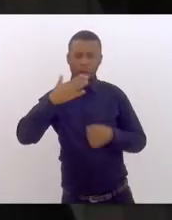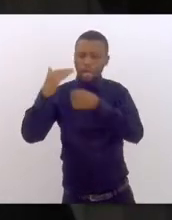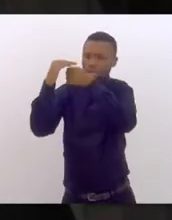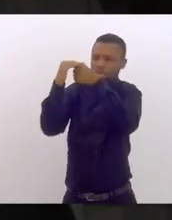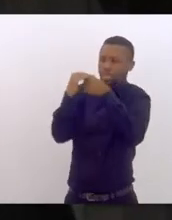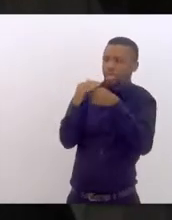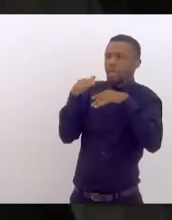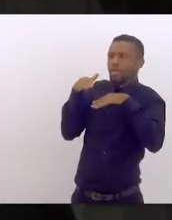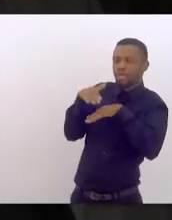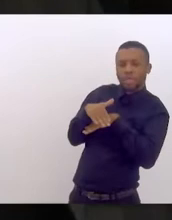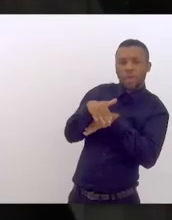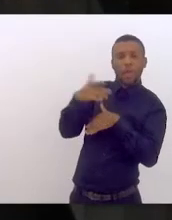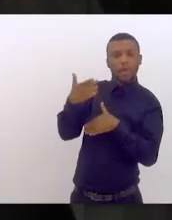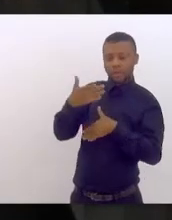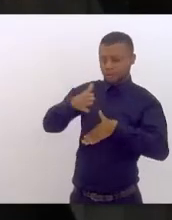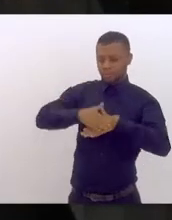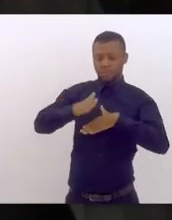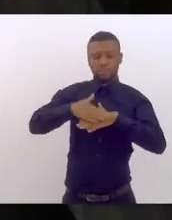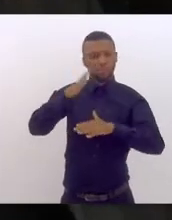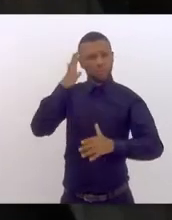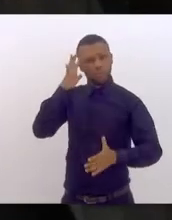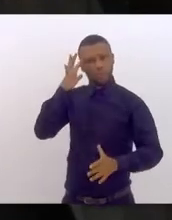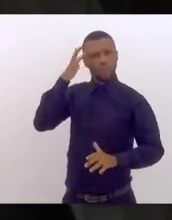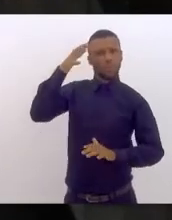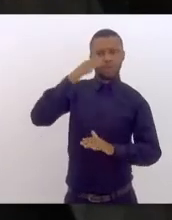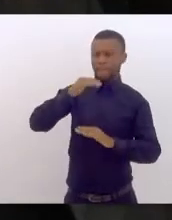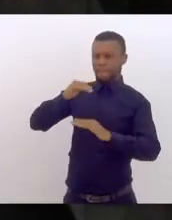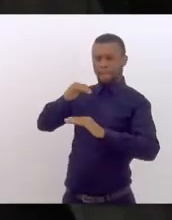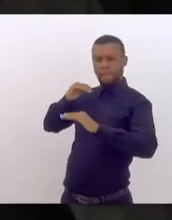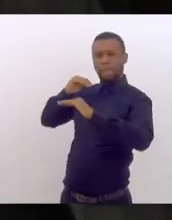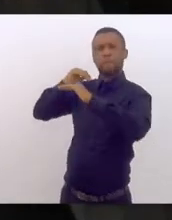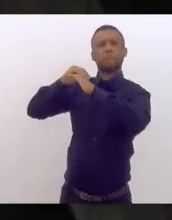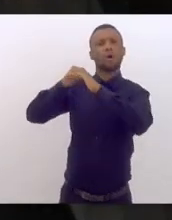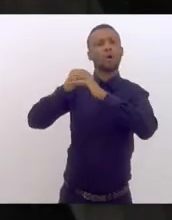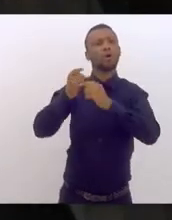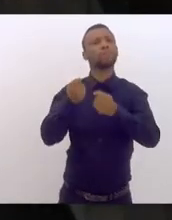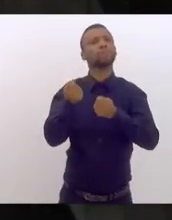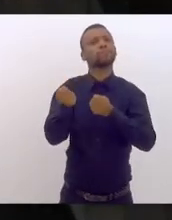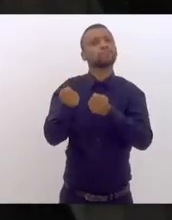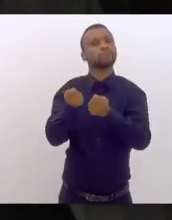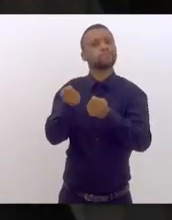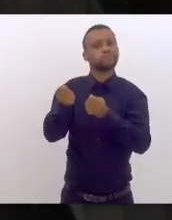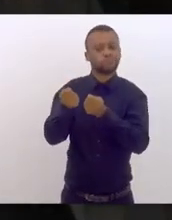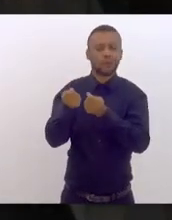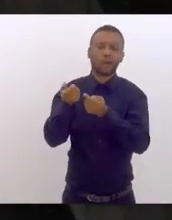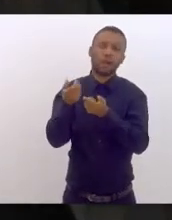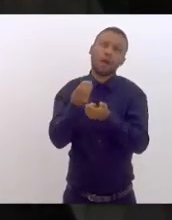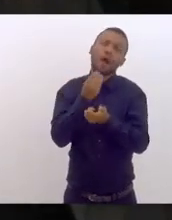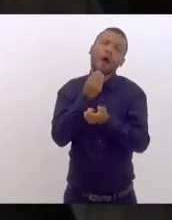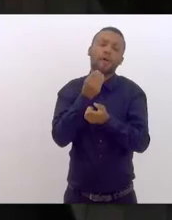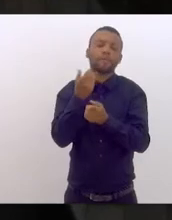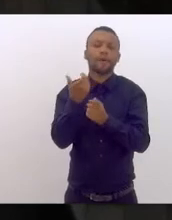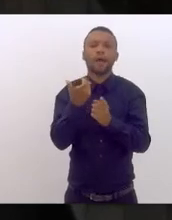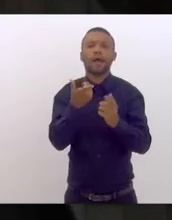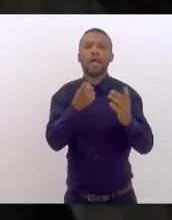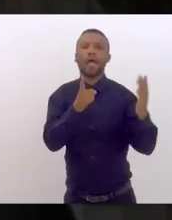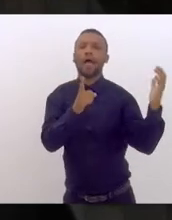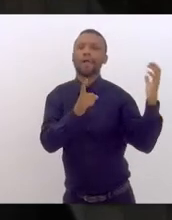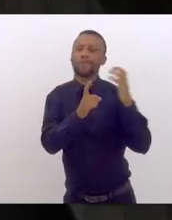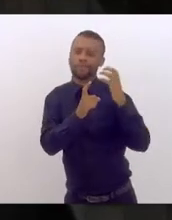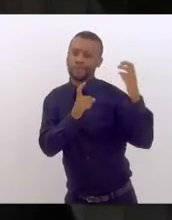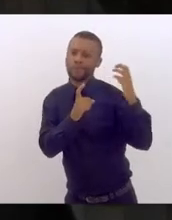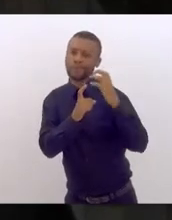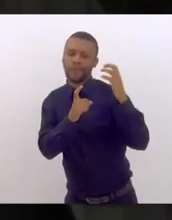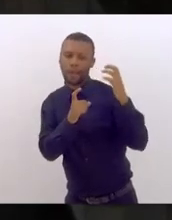e decidiu é seguramente influenciado por uma mulher de